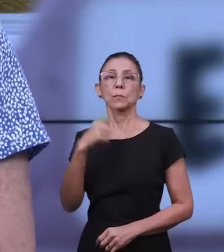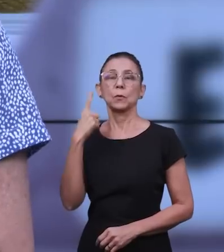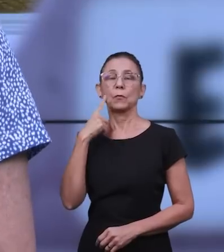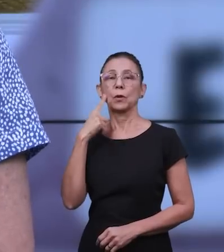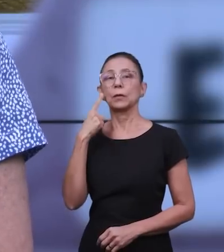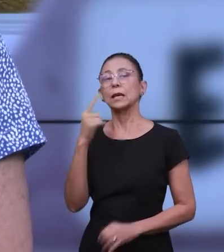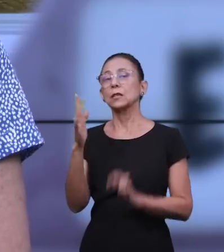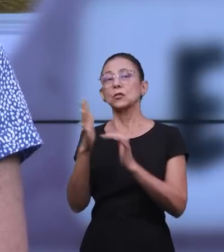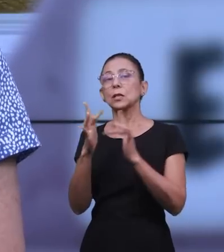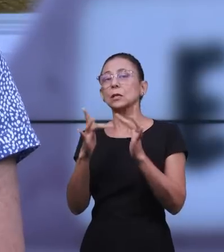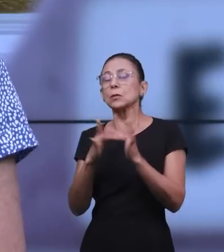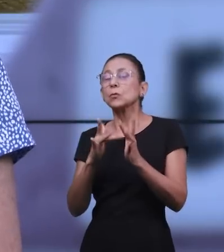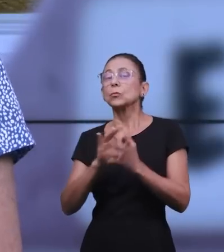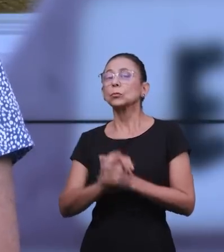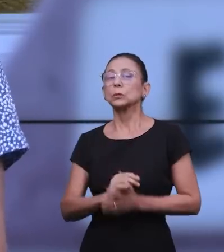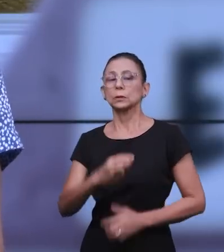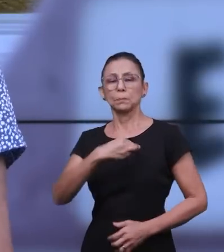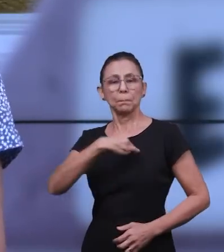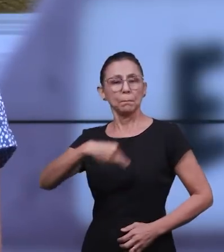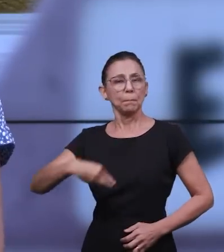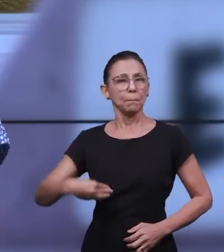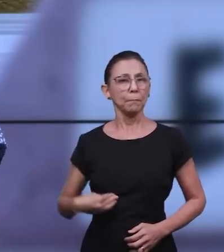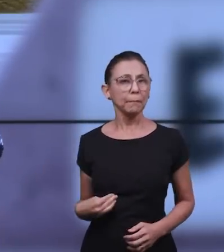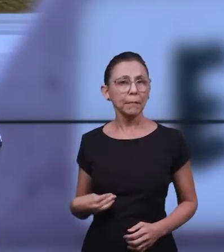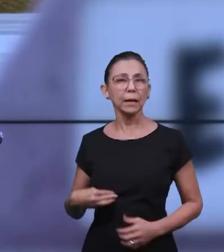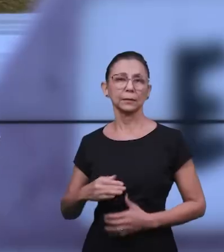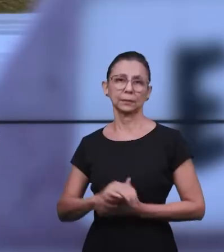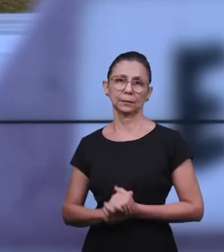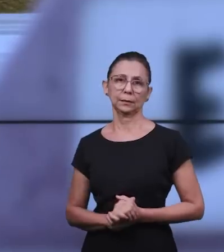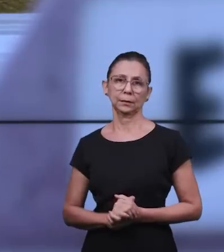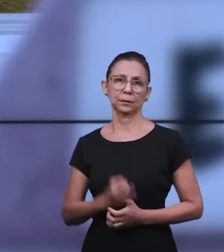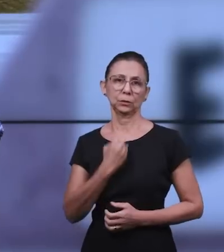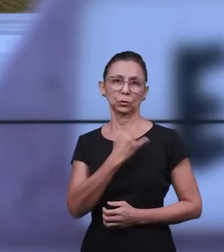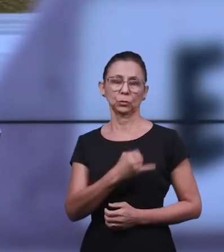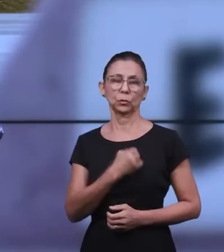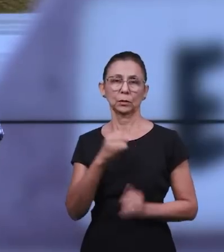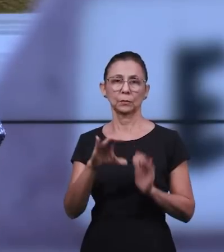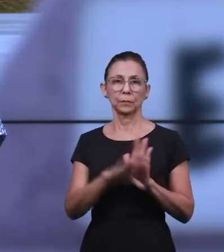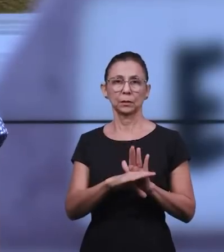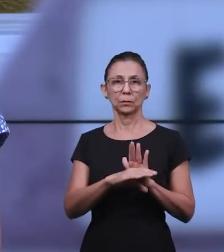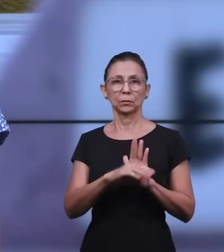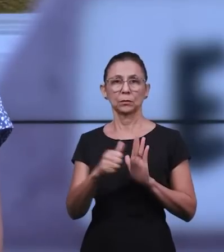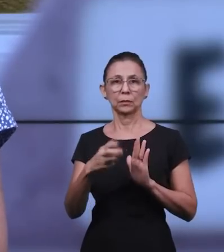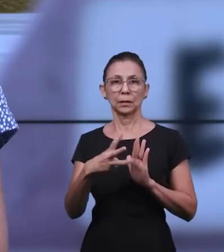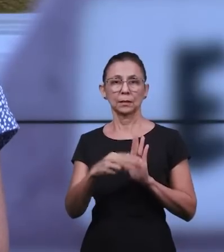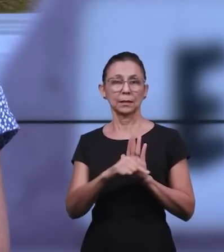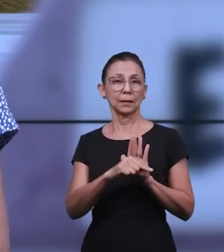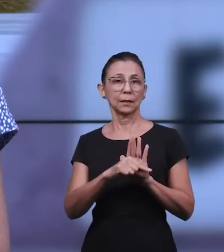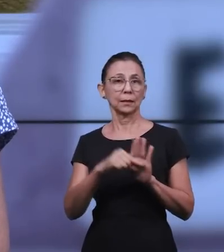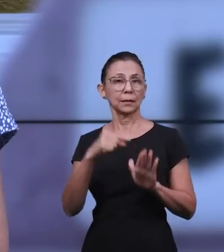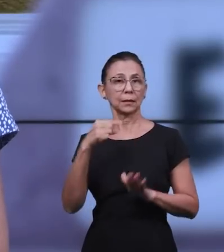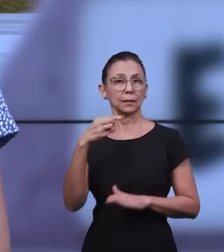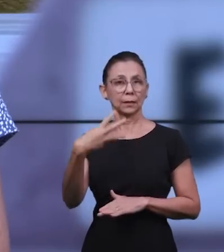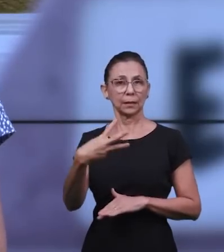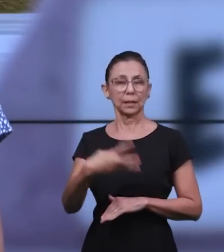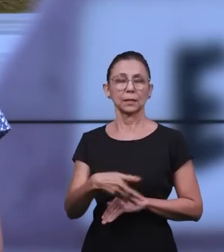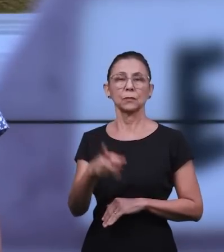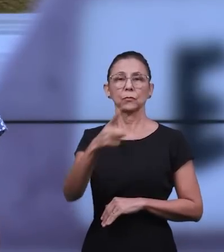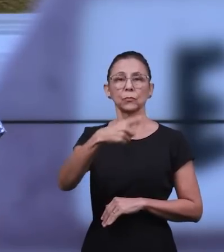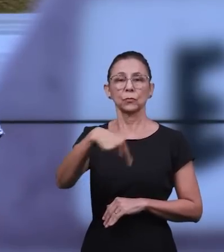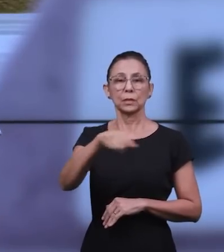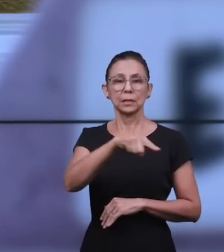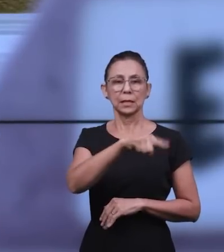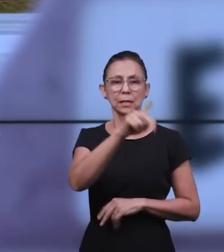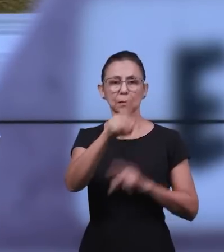exemplo, o nosso mestre, como nos afirma em João 13:3, que nos diz: vós me